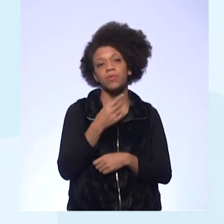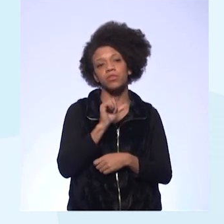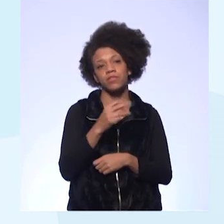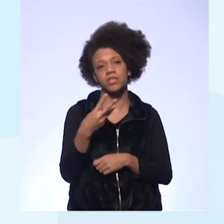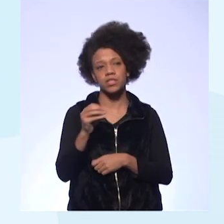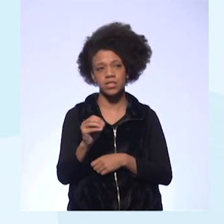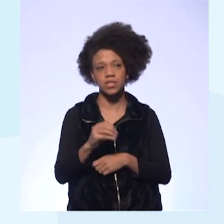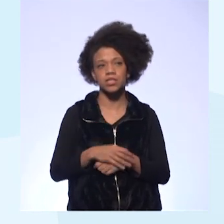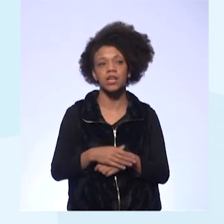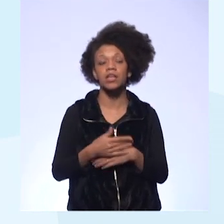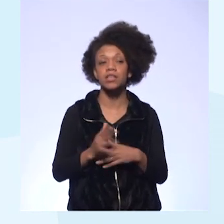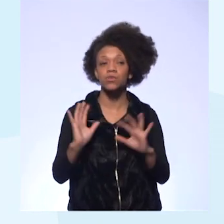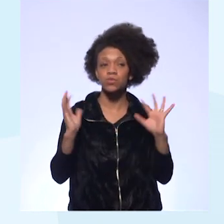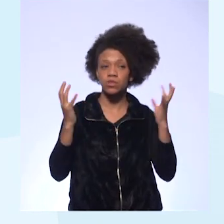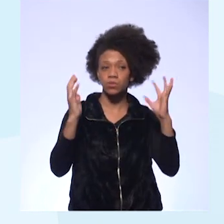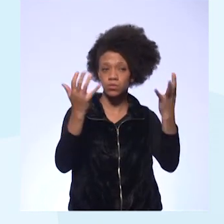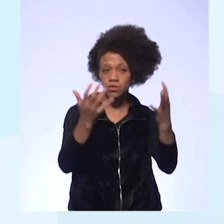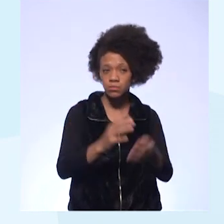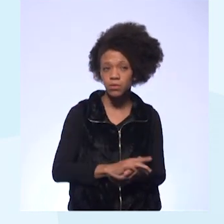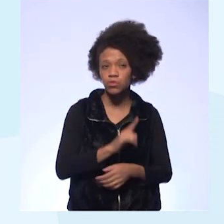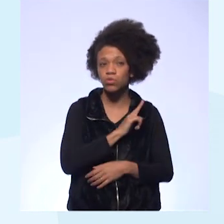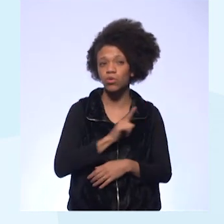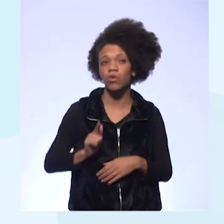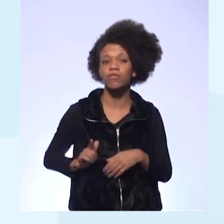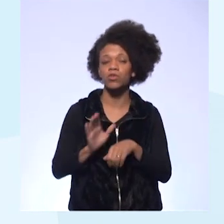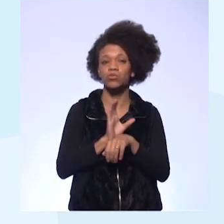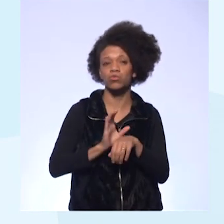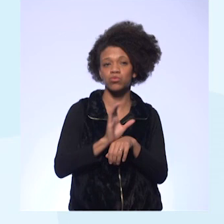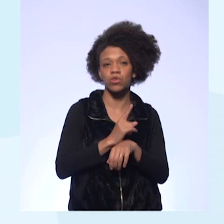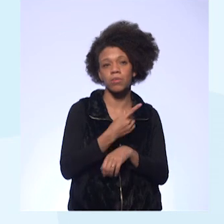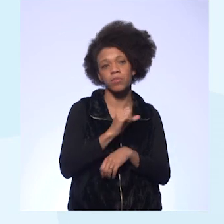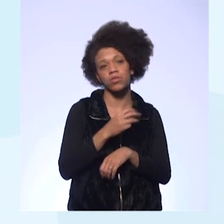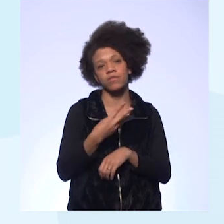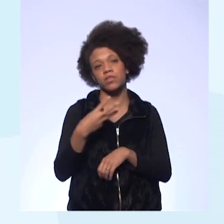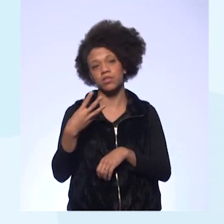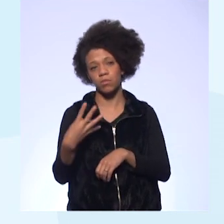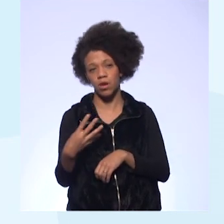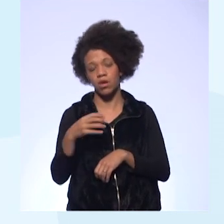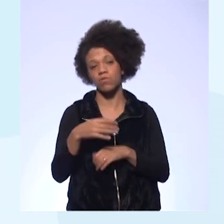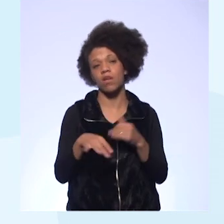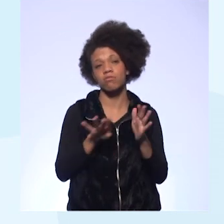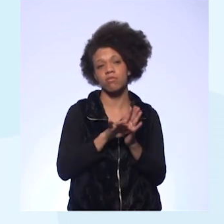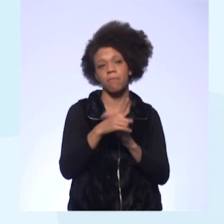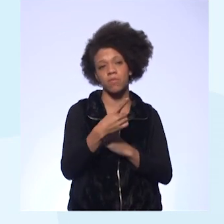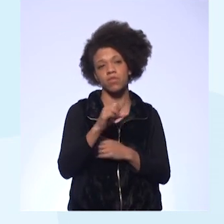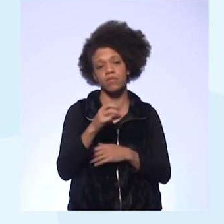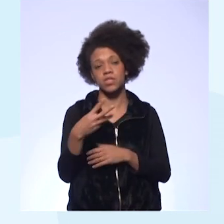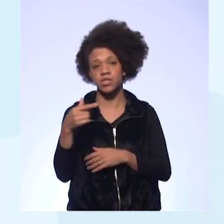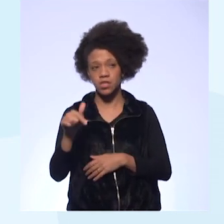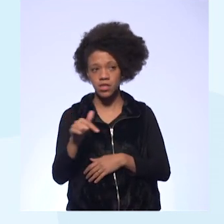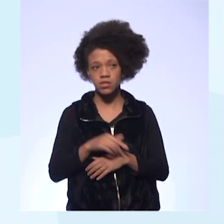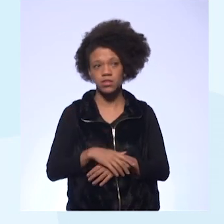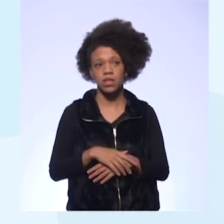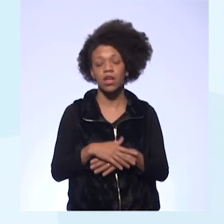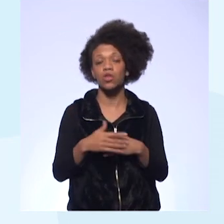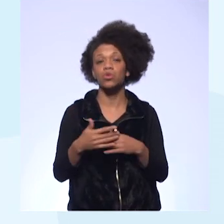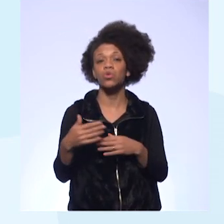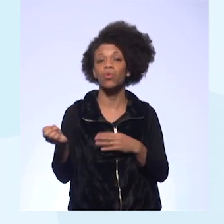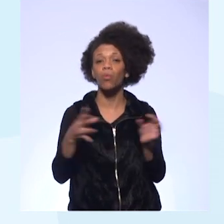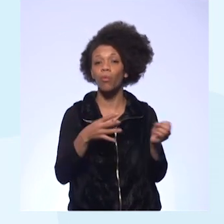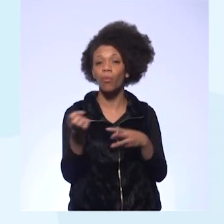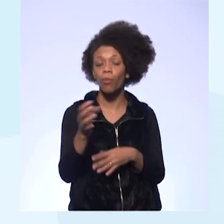1930 e os eventos e as medidas do governo constitucionalista e do Estado Novo, aí das duas principais